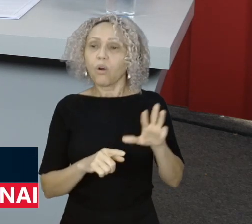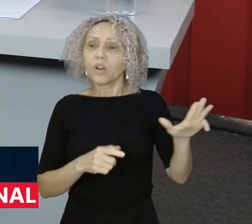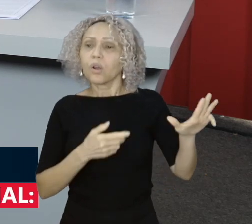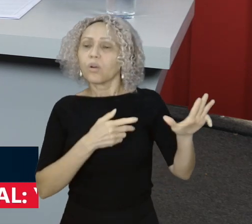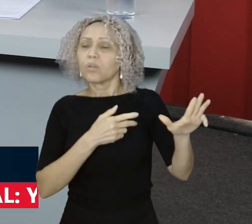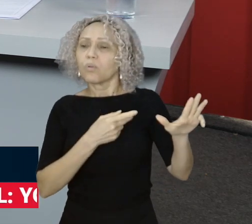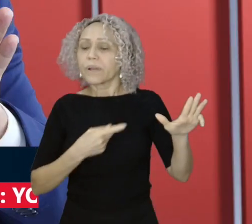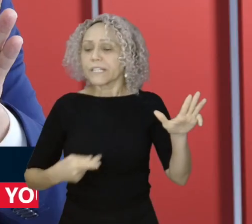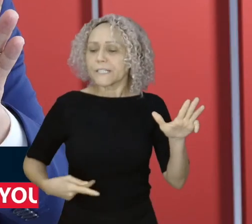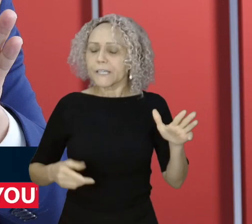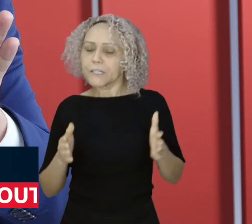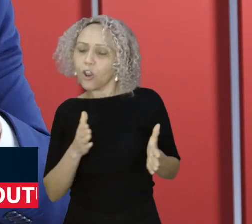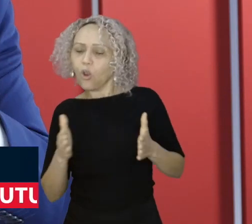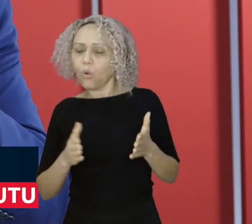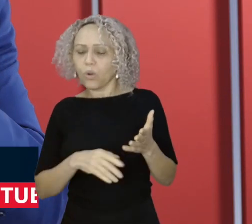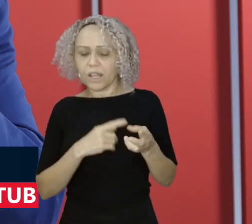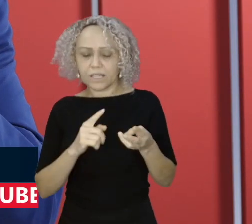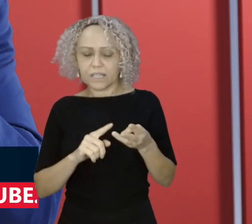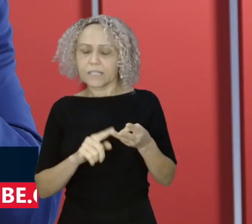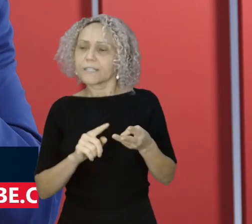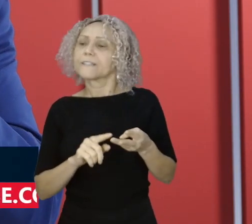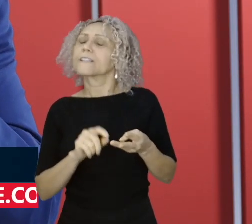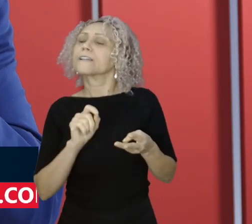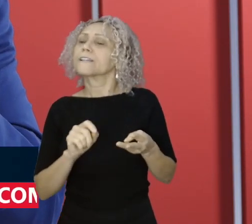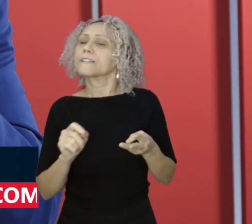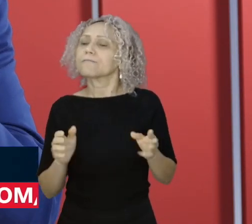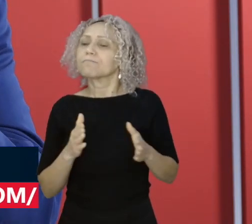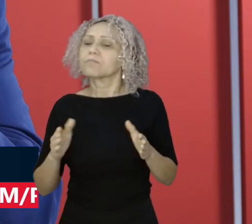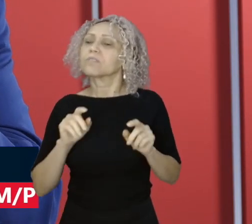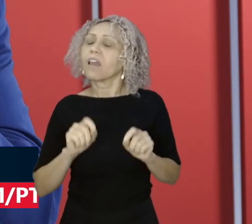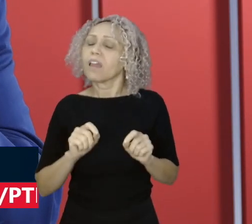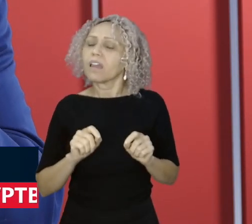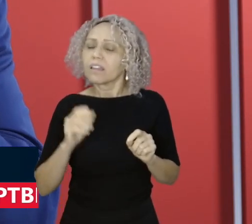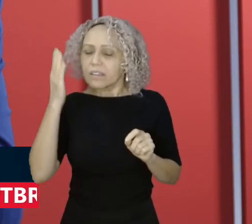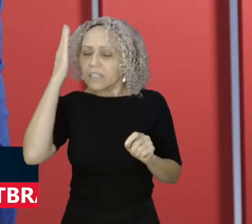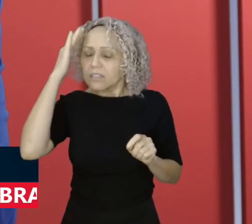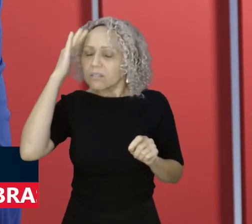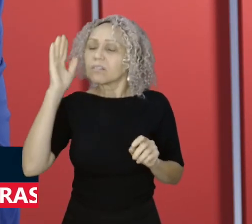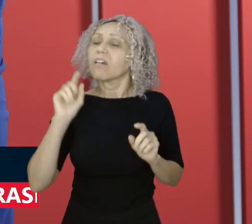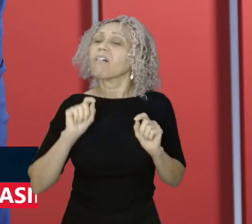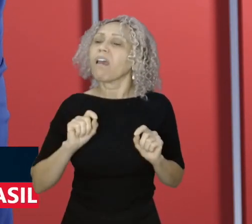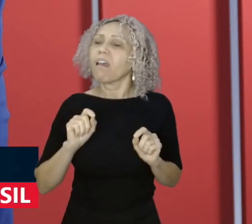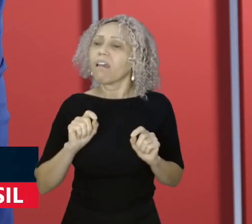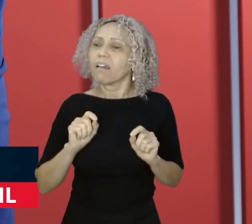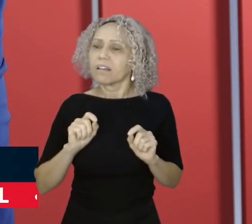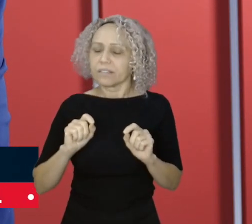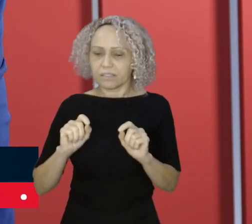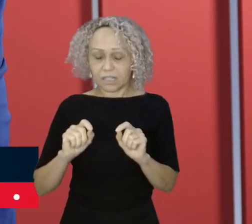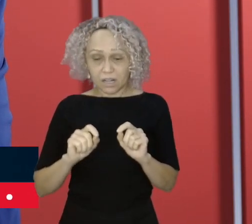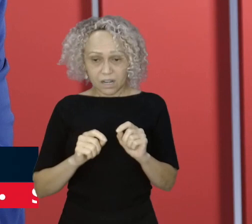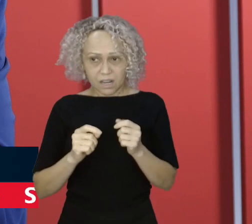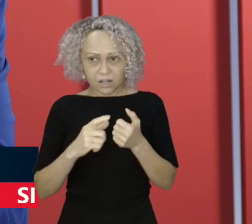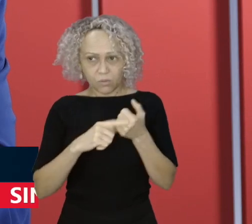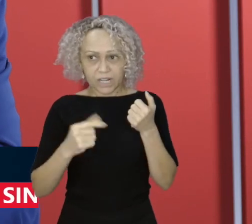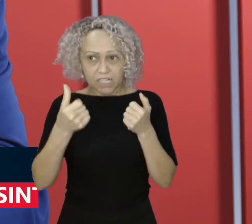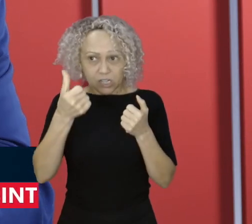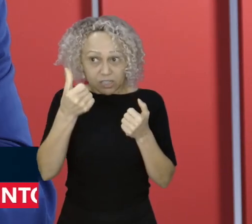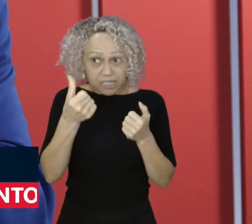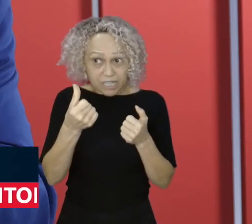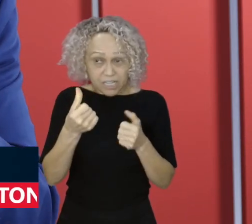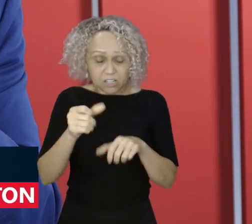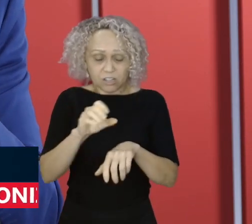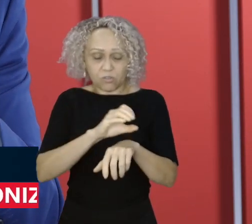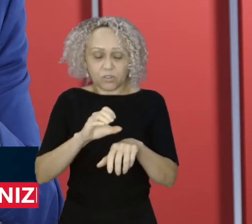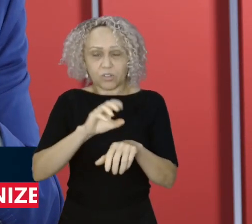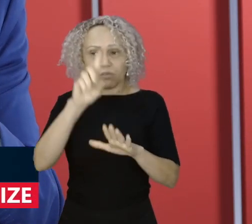presidente Lula, que é a compreensão de que moradia é direito, está lá no artigo 6º da Constituição, nos direitos